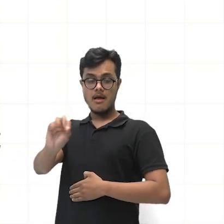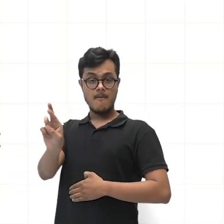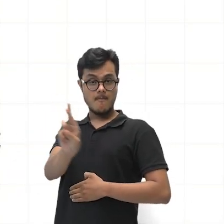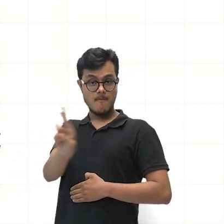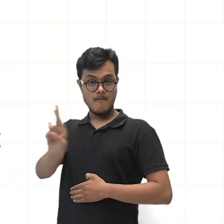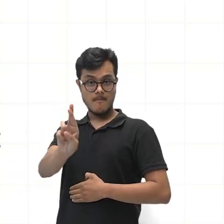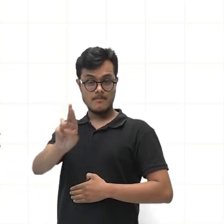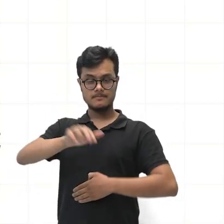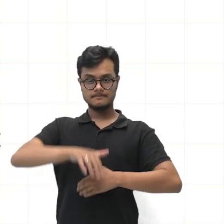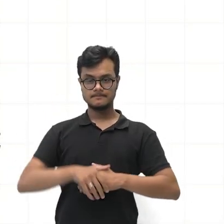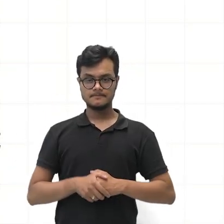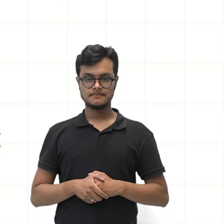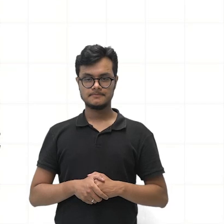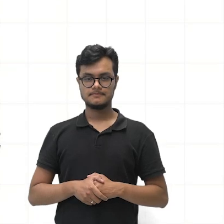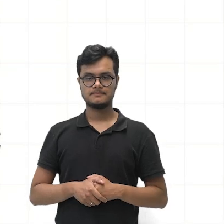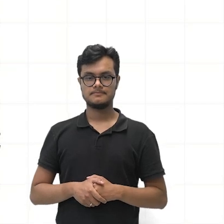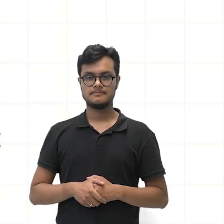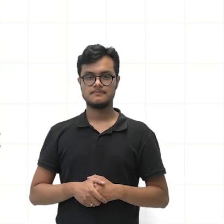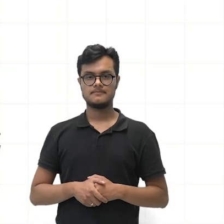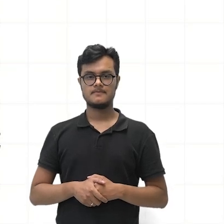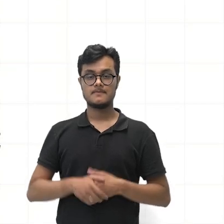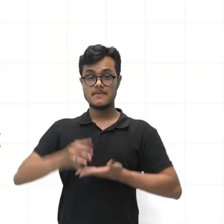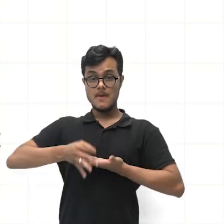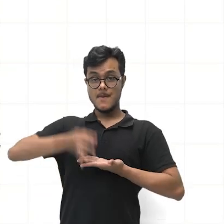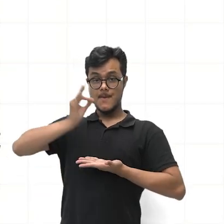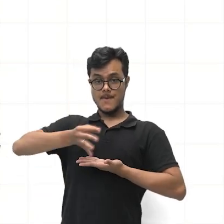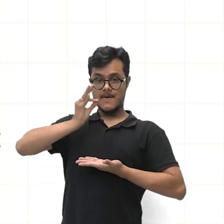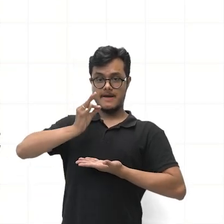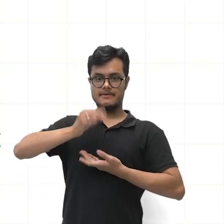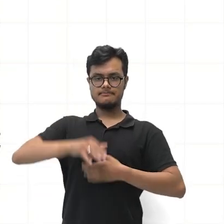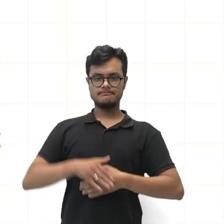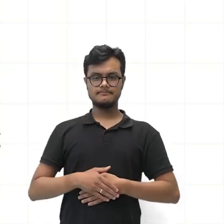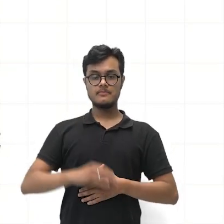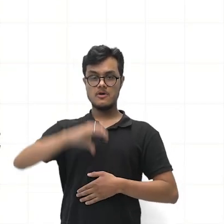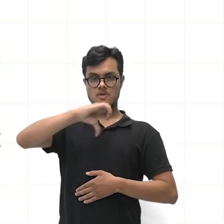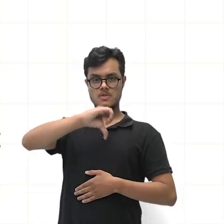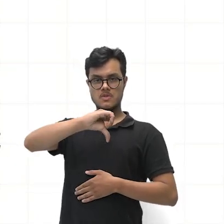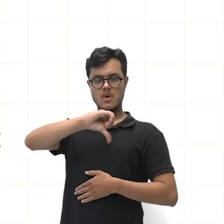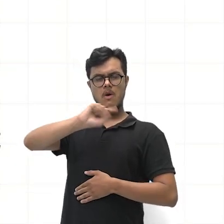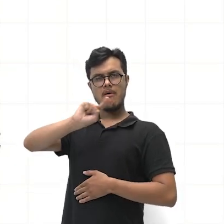10,70, ou seja, o quilo, né? O café,